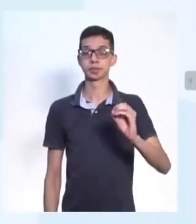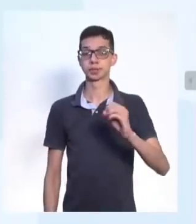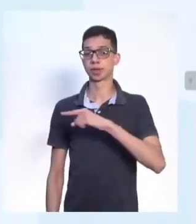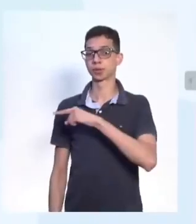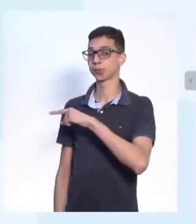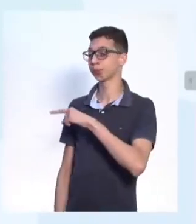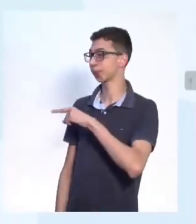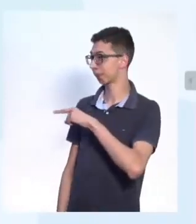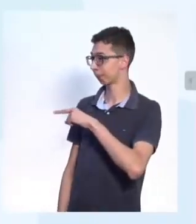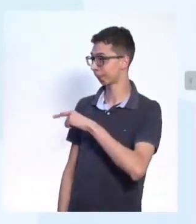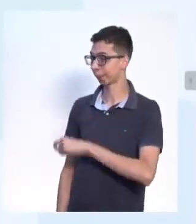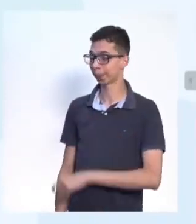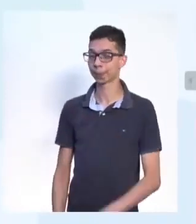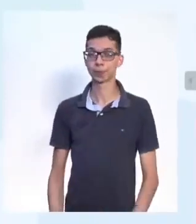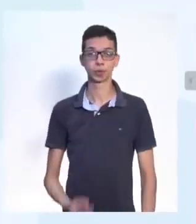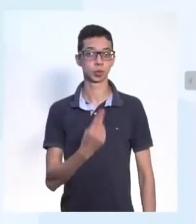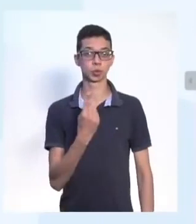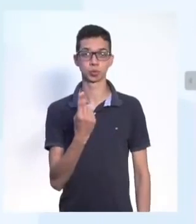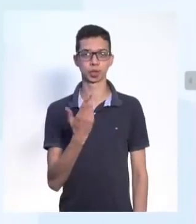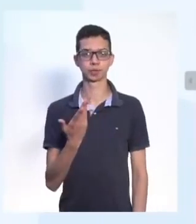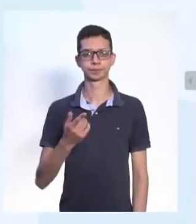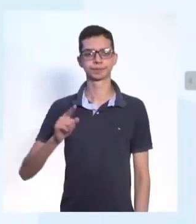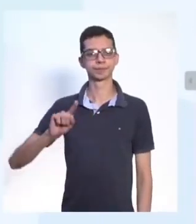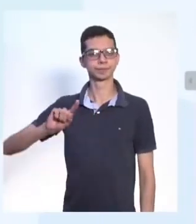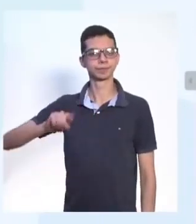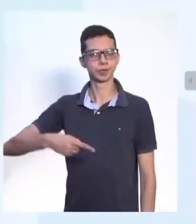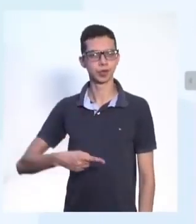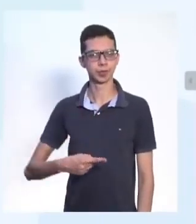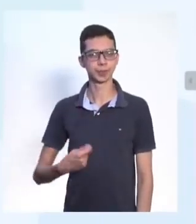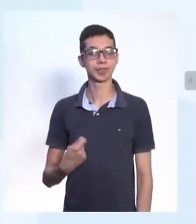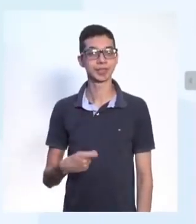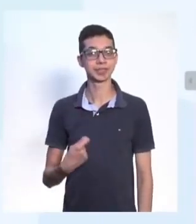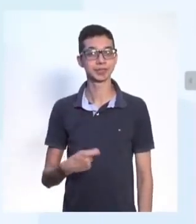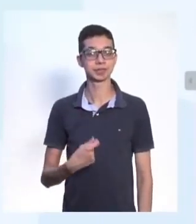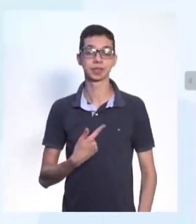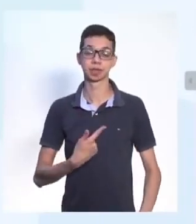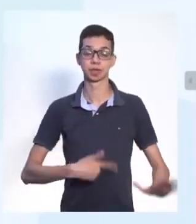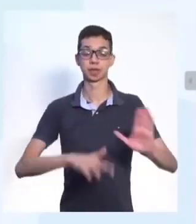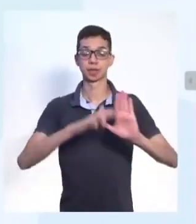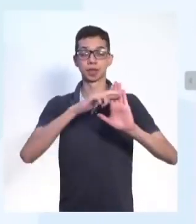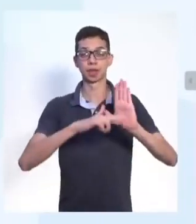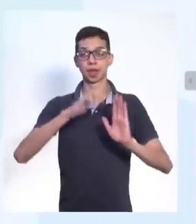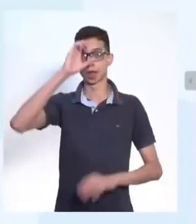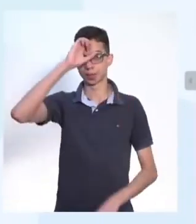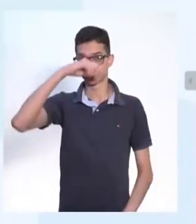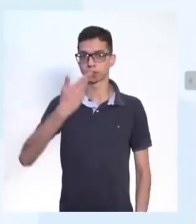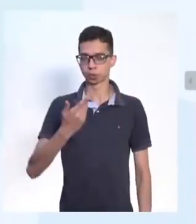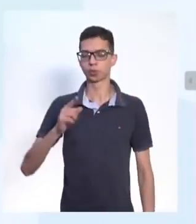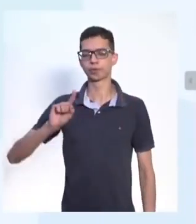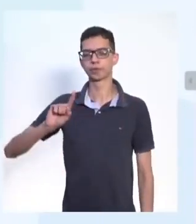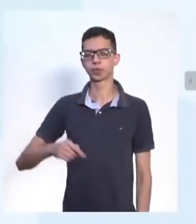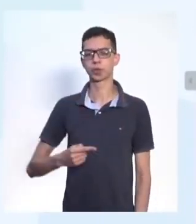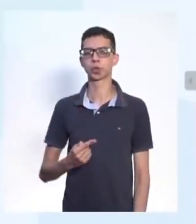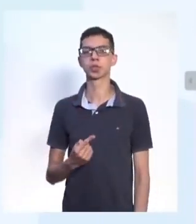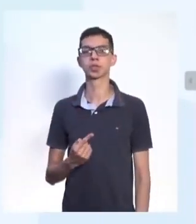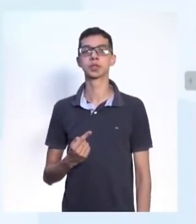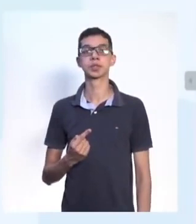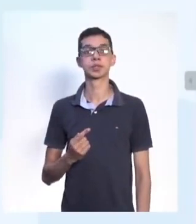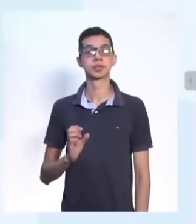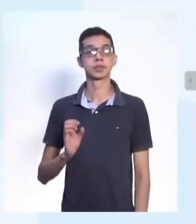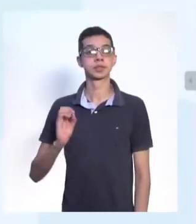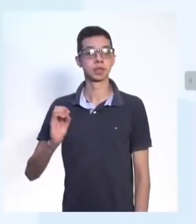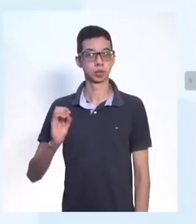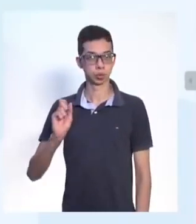Certo? Não dá certo, vírgula. Quando eu ponho, pelo menos na regra que eu aprendi, né? Sim. Coloca a vírgula, acrescenta um 0, não é isso?